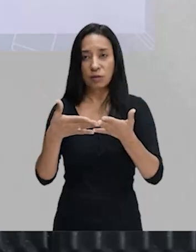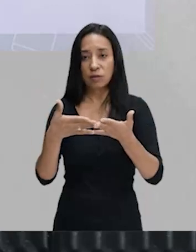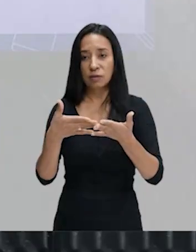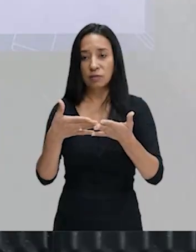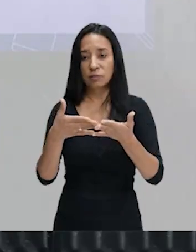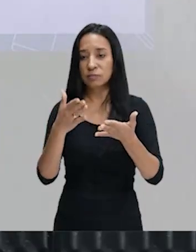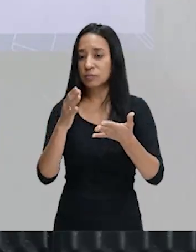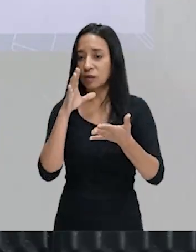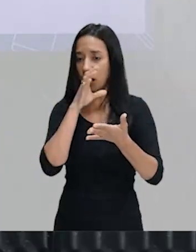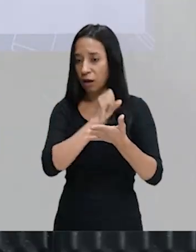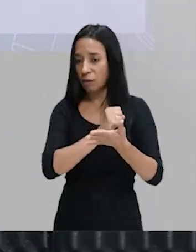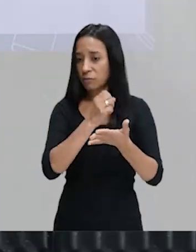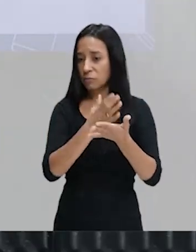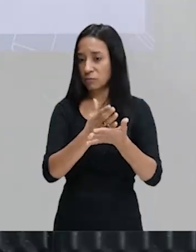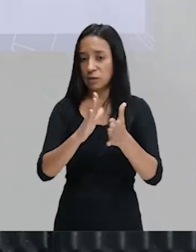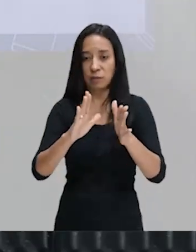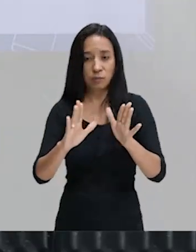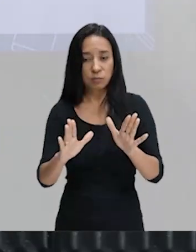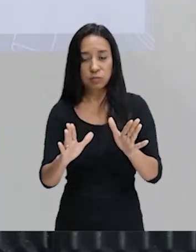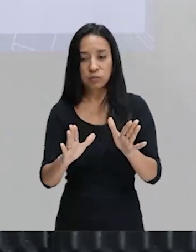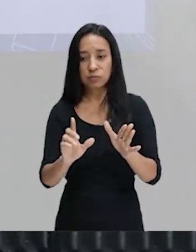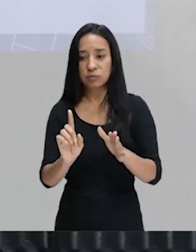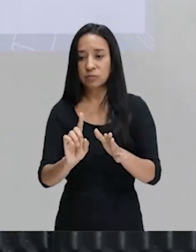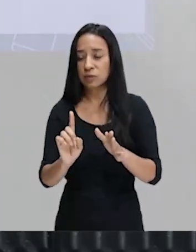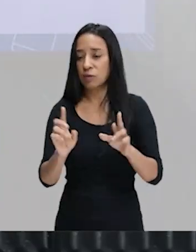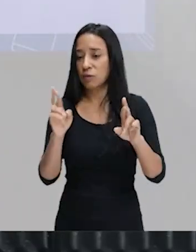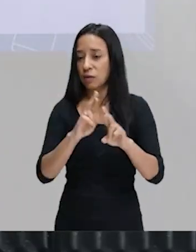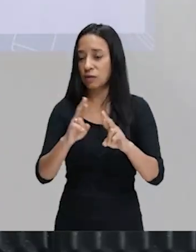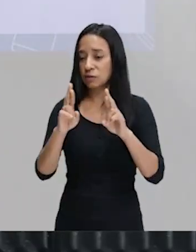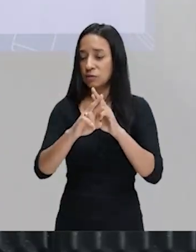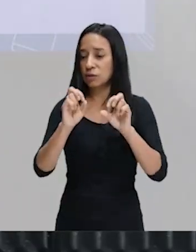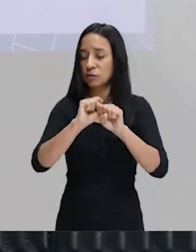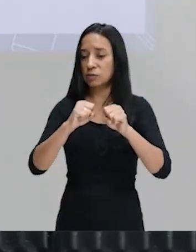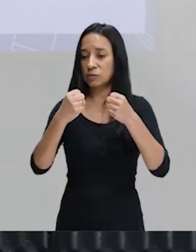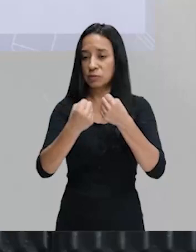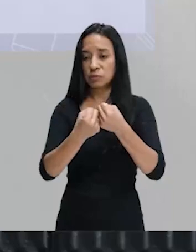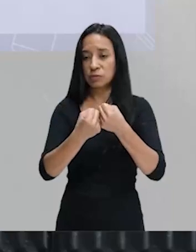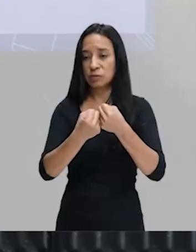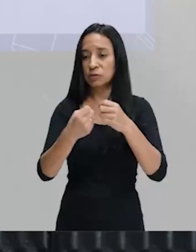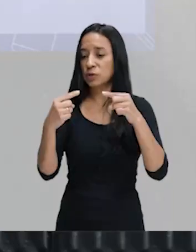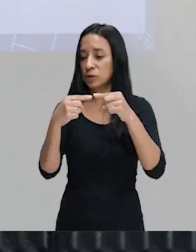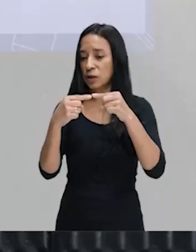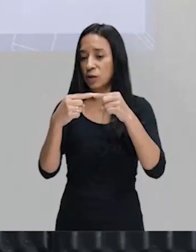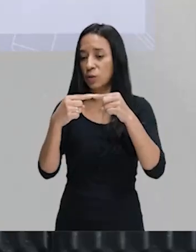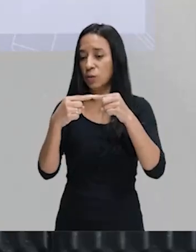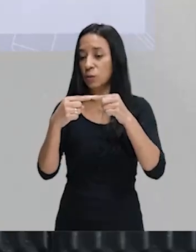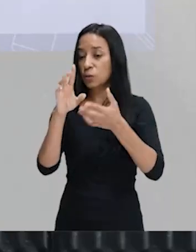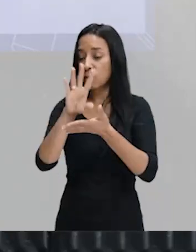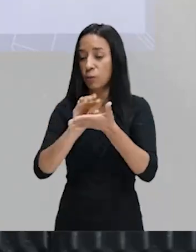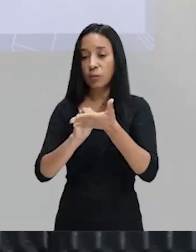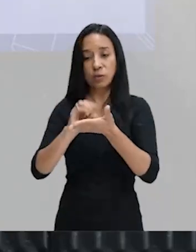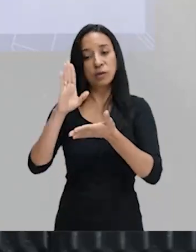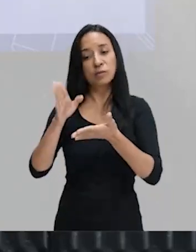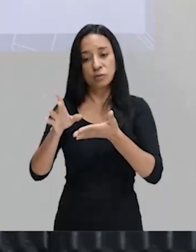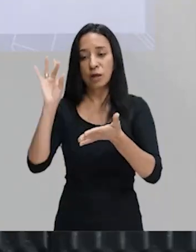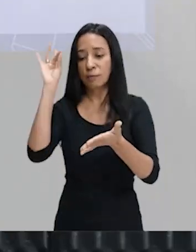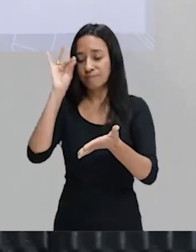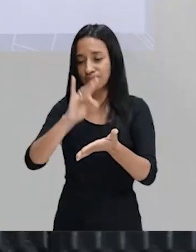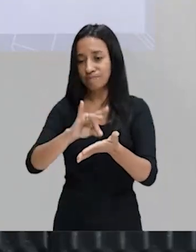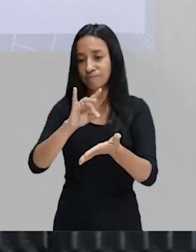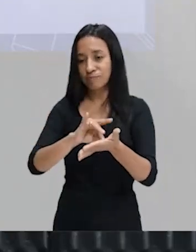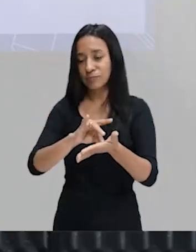com que, de repente, as pessoas deixassem de se relacionar socialmente de acordo com o modelo que estava consolidado há mais